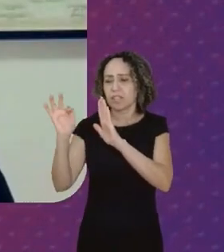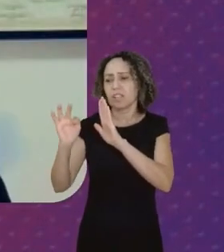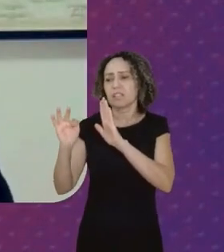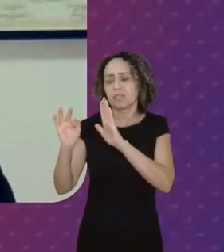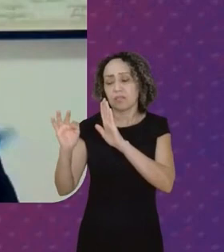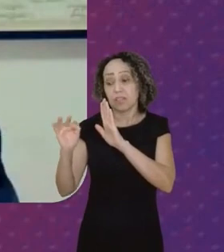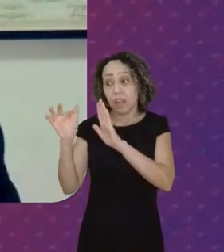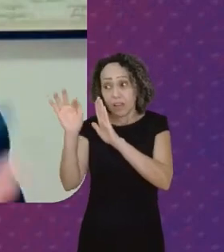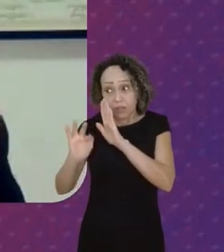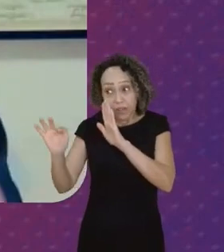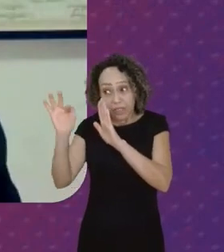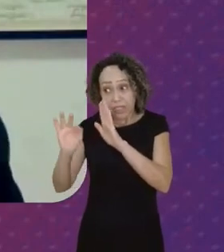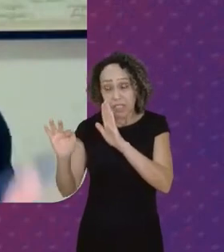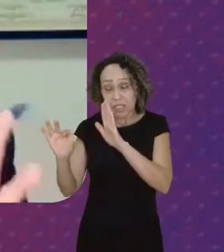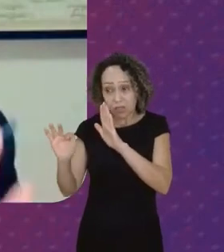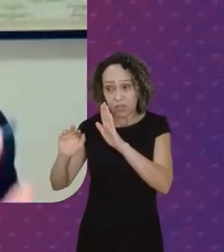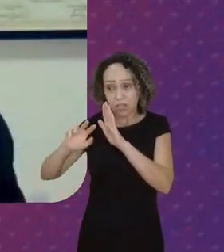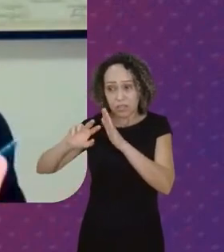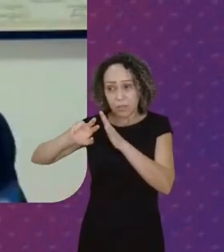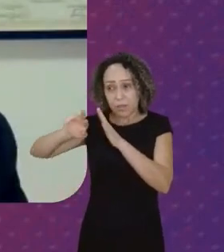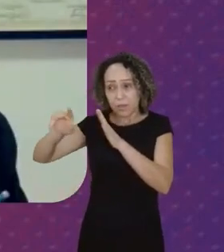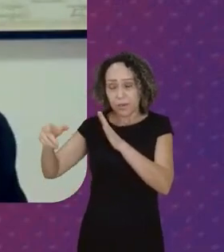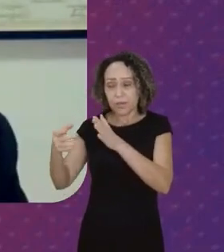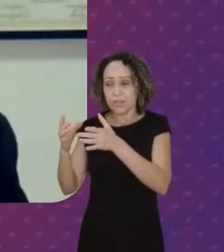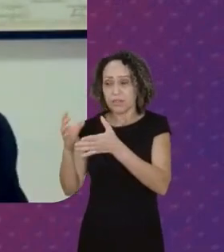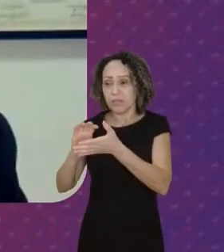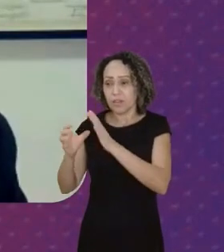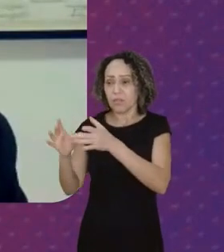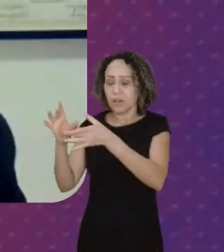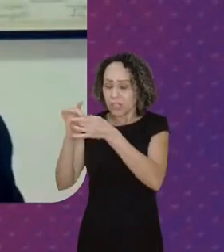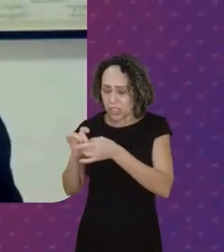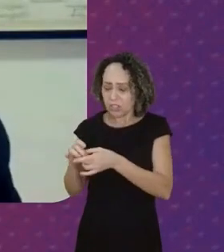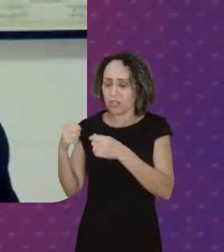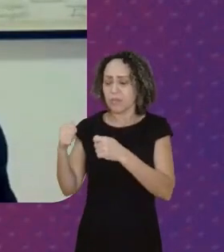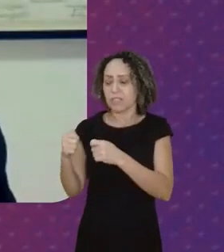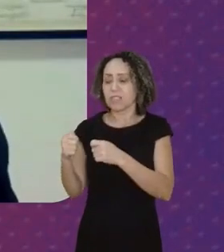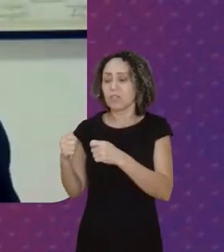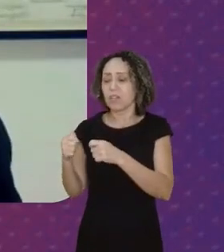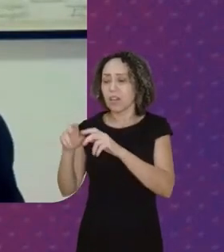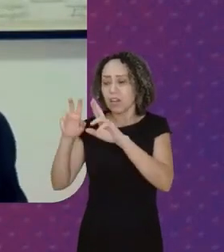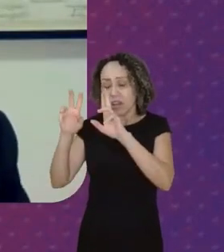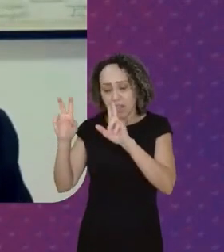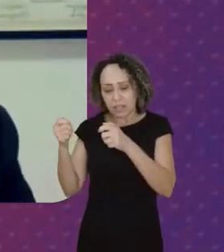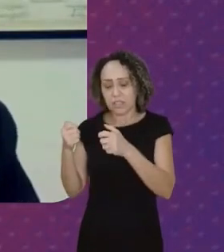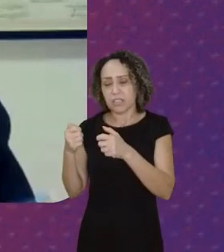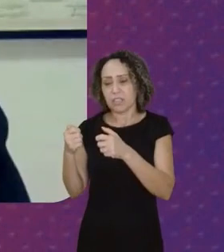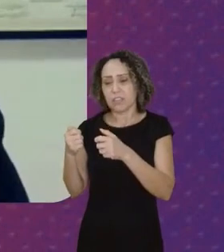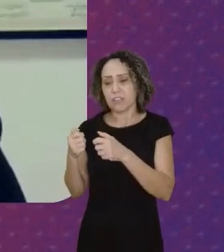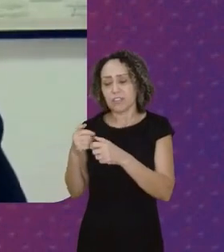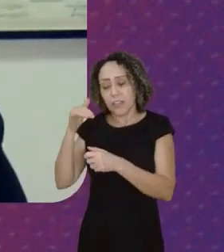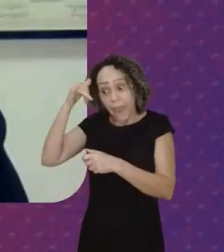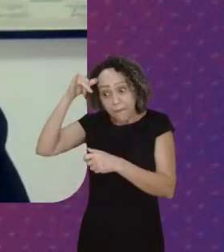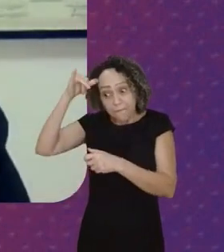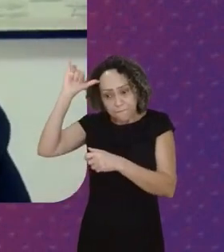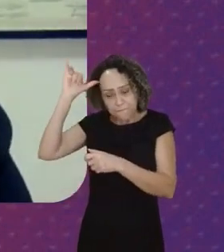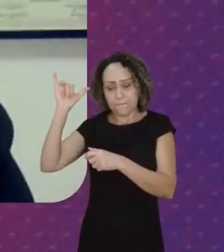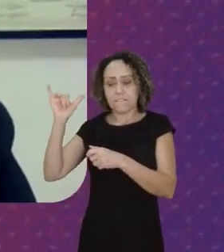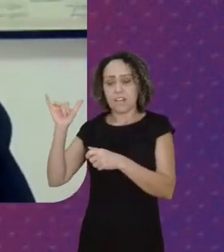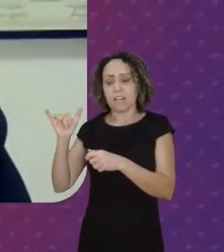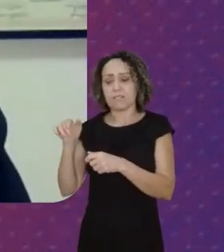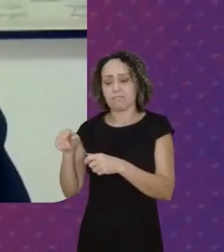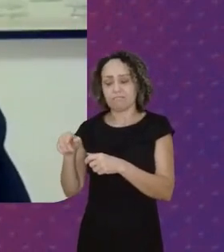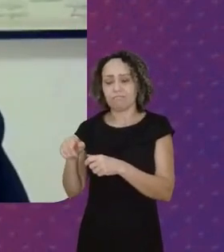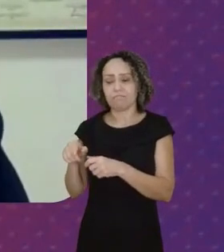estatutos normas sobre prevenção, repressão e combate à violência política contra a mulher, né? E até porque,